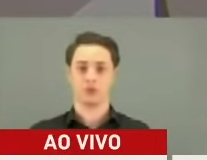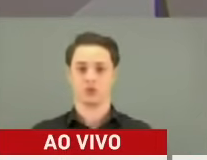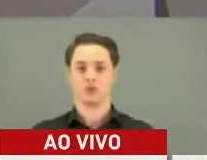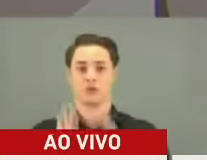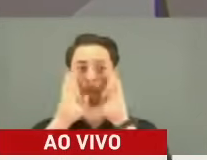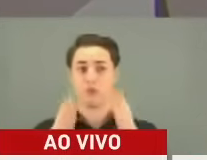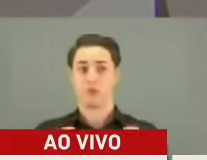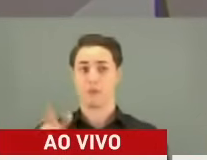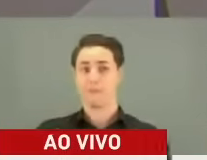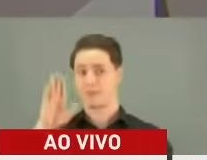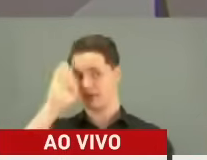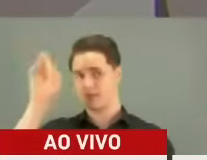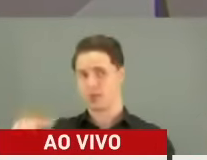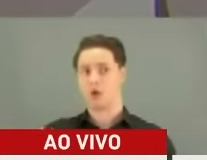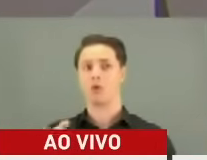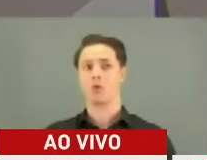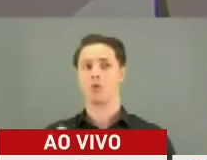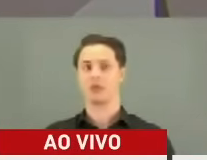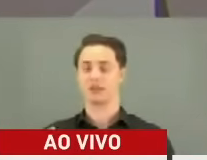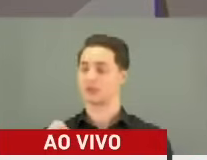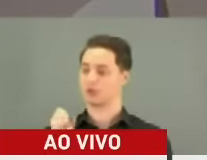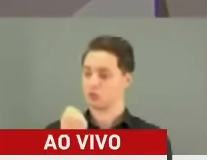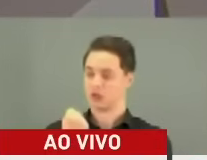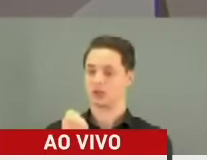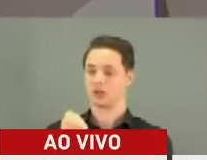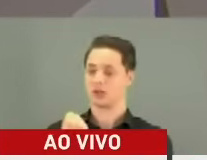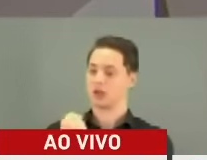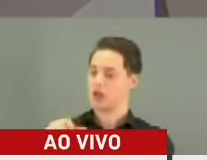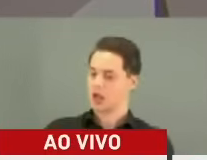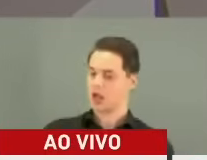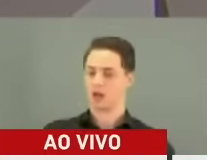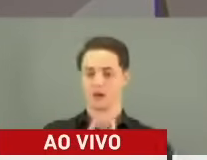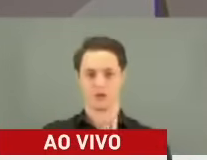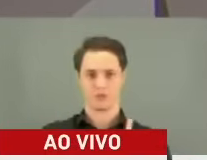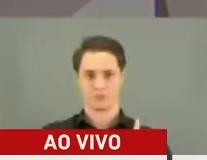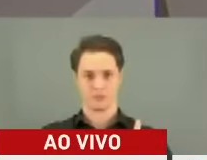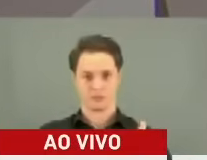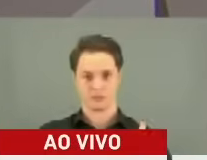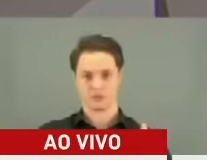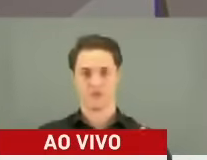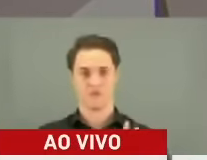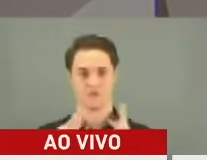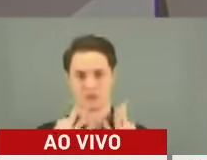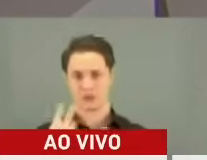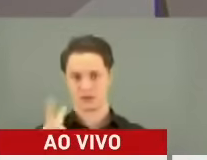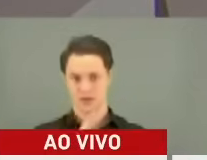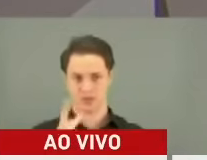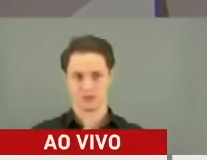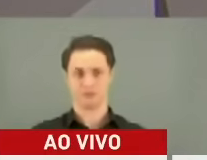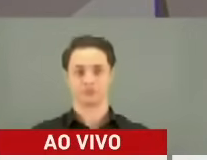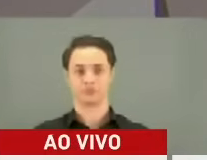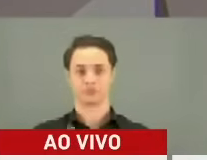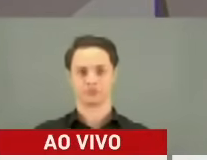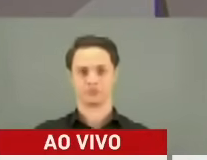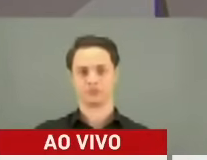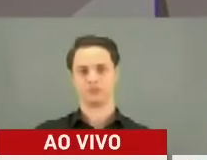nosso foco principal era segurança do palácio, do presidente, da família do presidente e